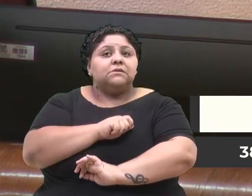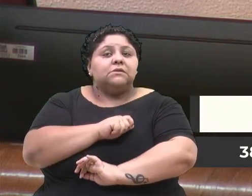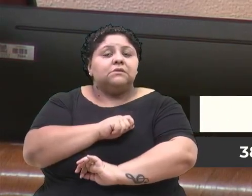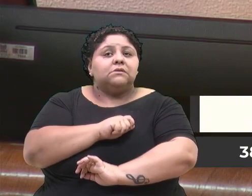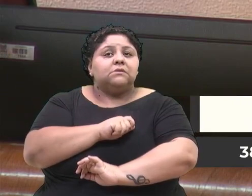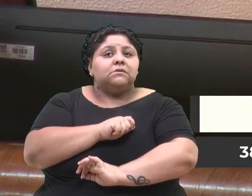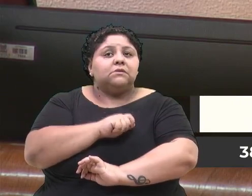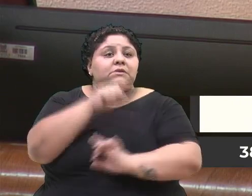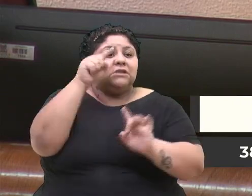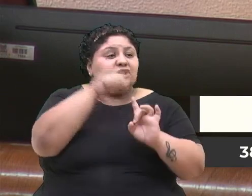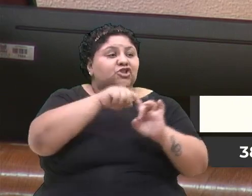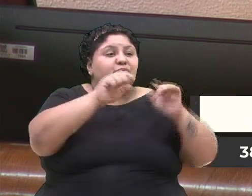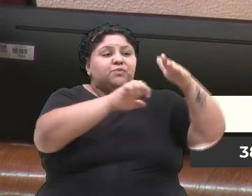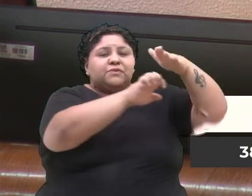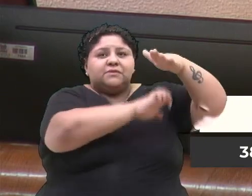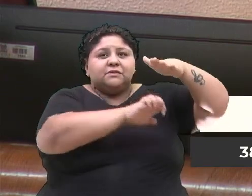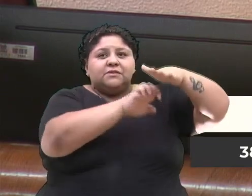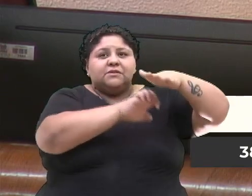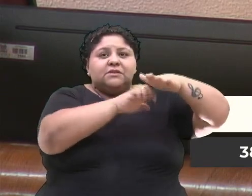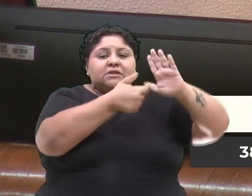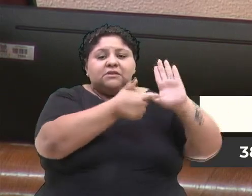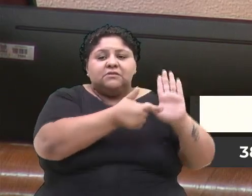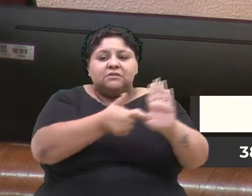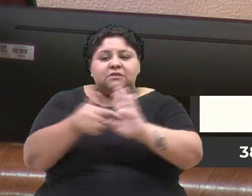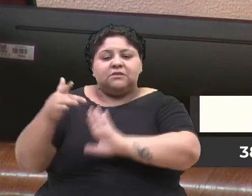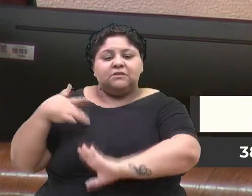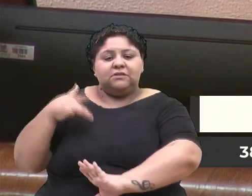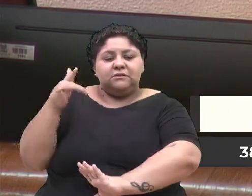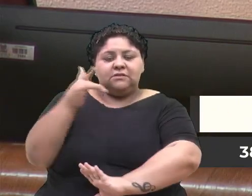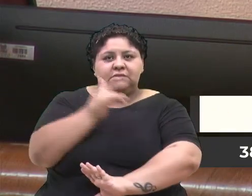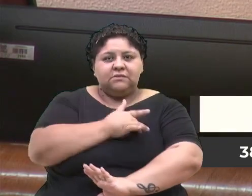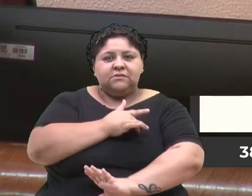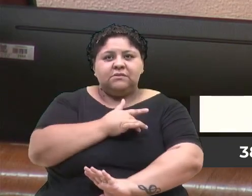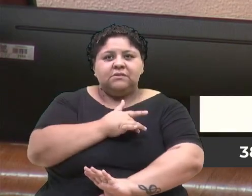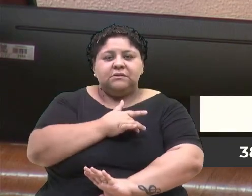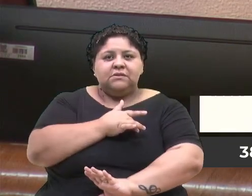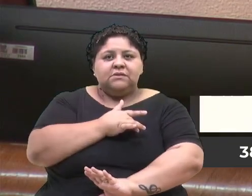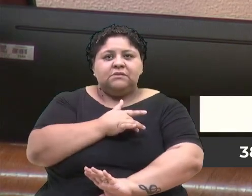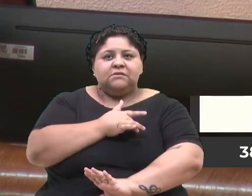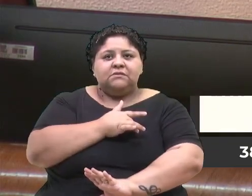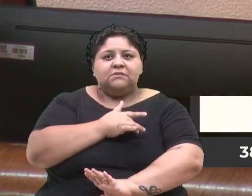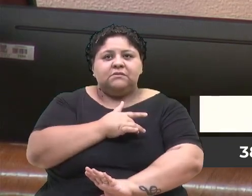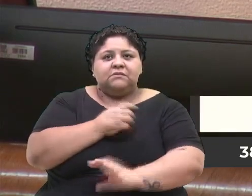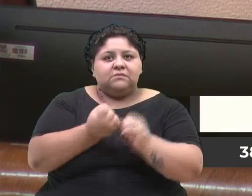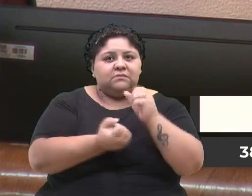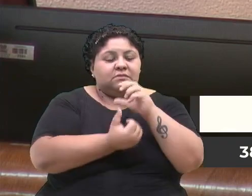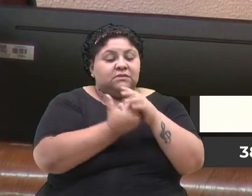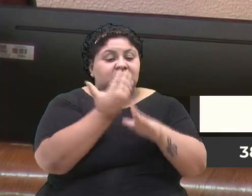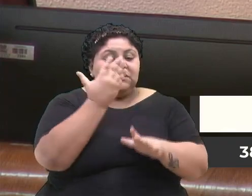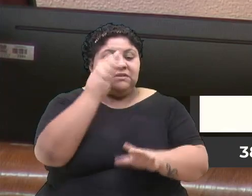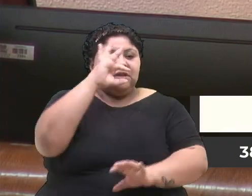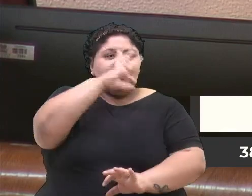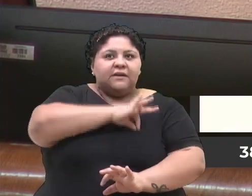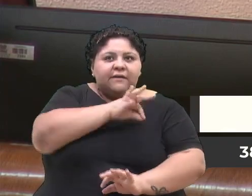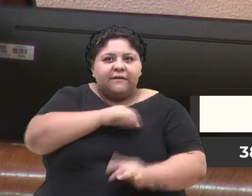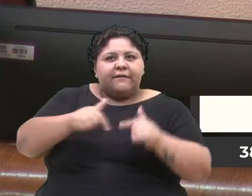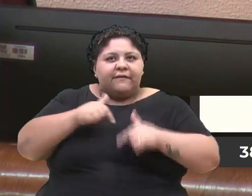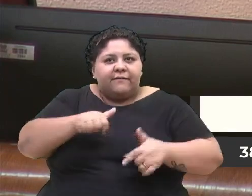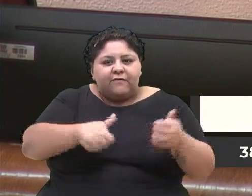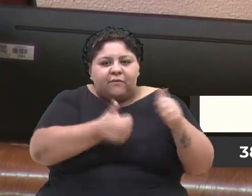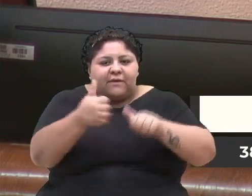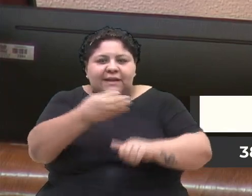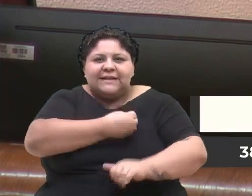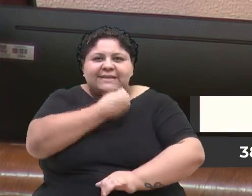desse tipo de empresa que proporciona saúde e geração de emprego e renda e qualidade de vida.